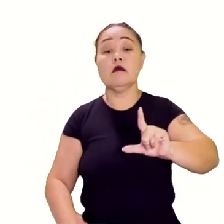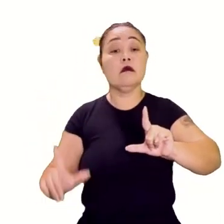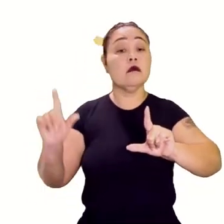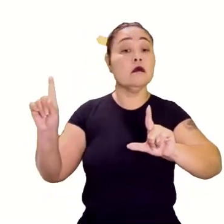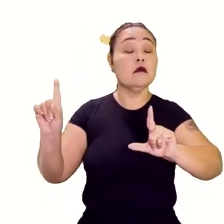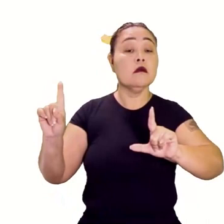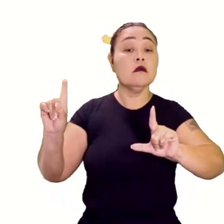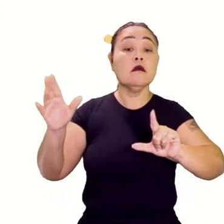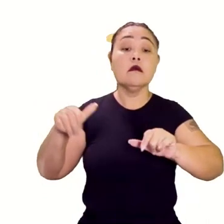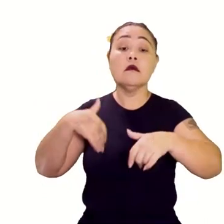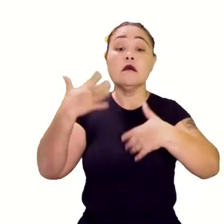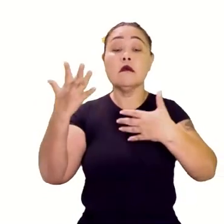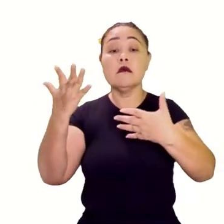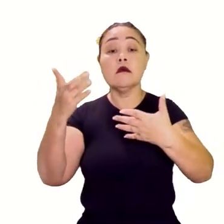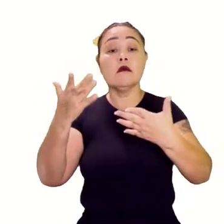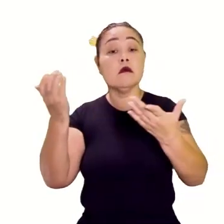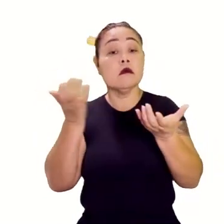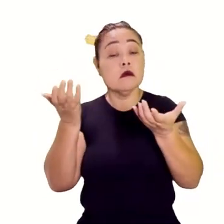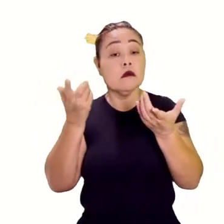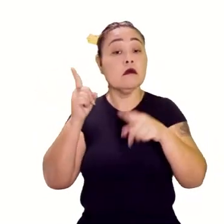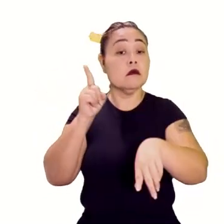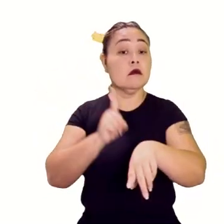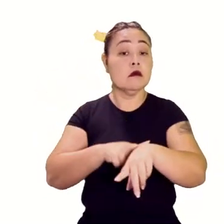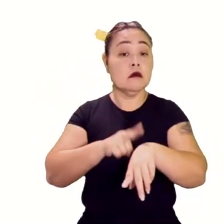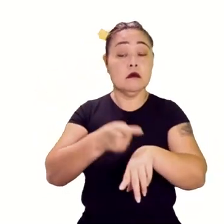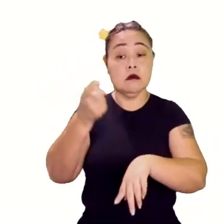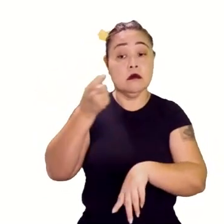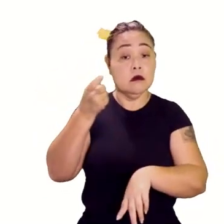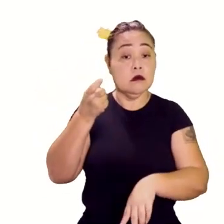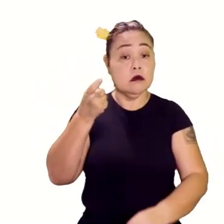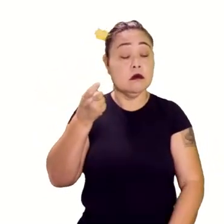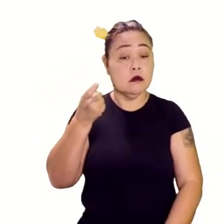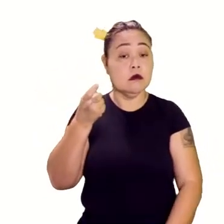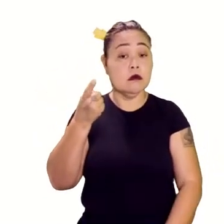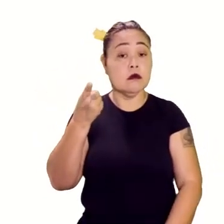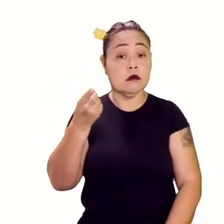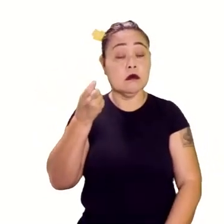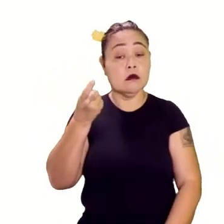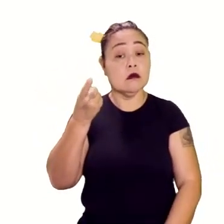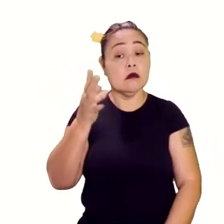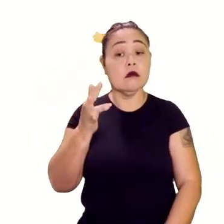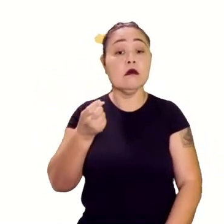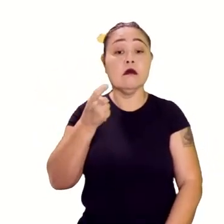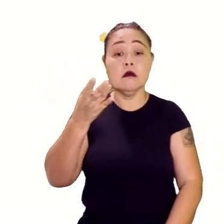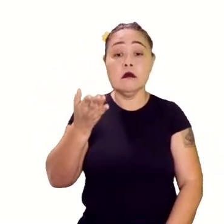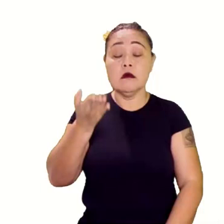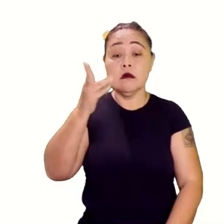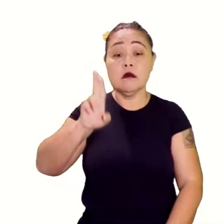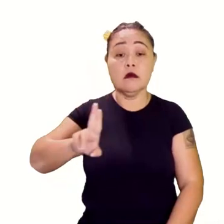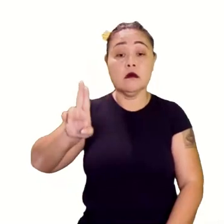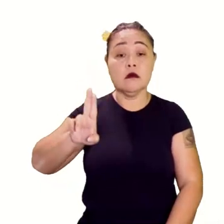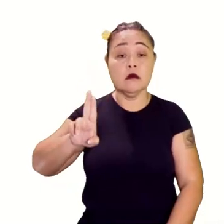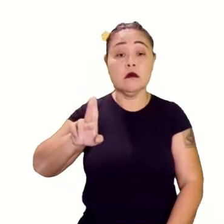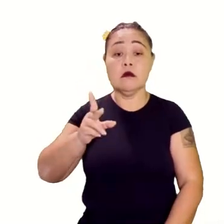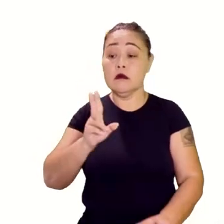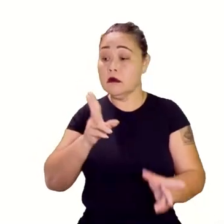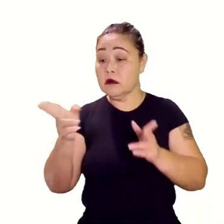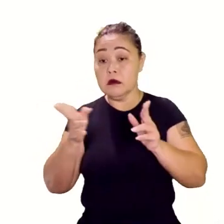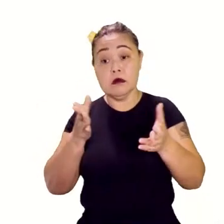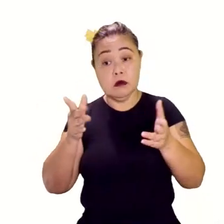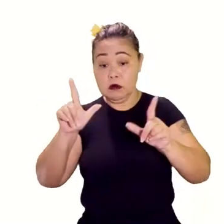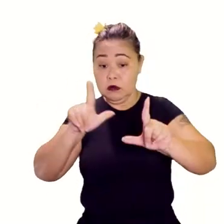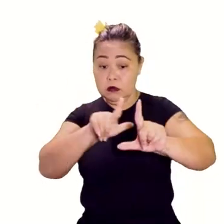0,301. Isso. E é claro, né? Se eu tô querendo o tempo, ou o x, o t, enfim, o que está no expoente, eu vou aplicar o log dos